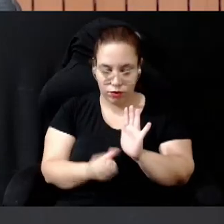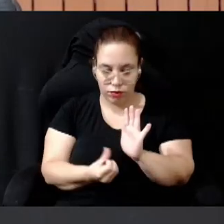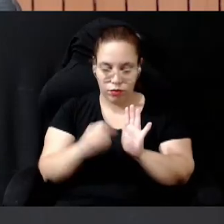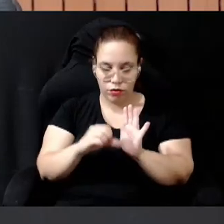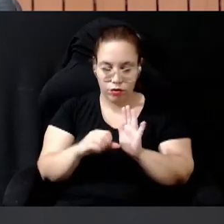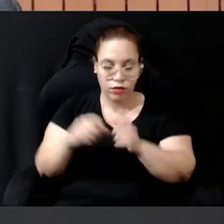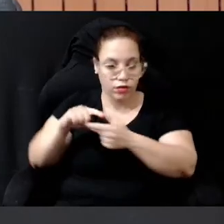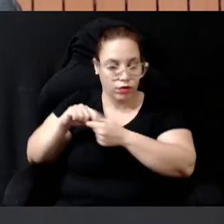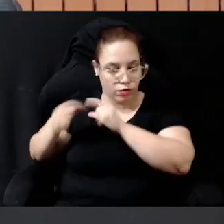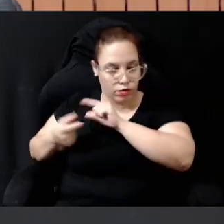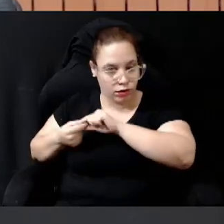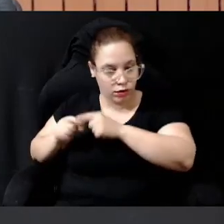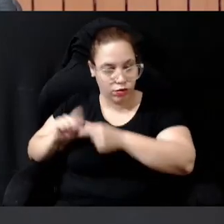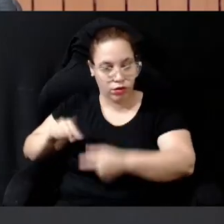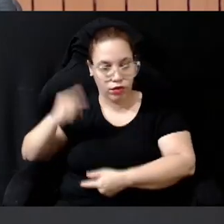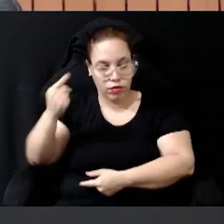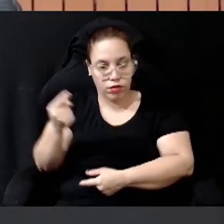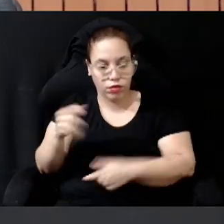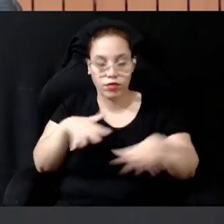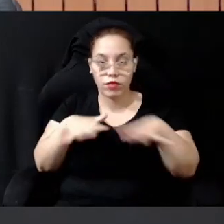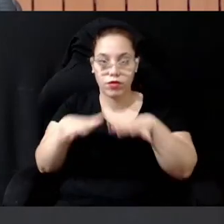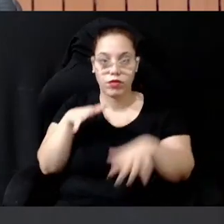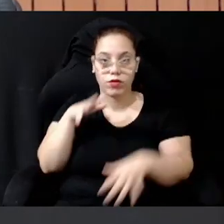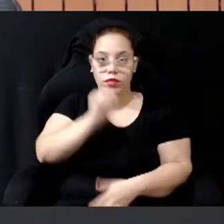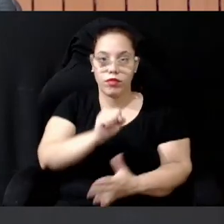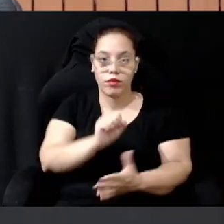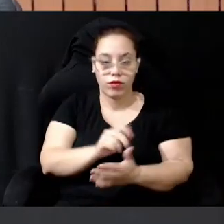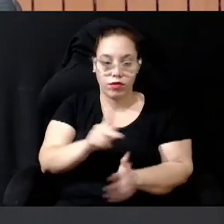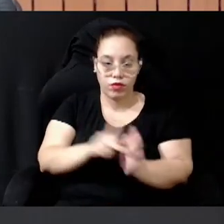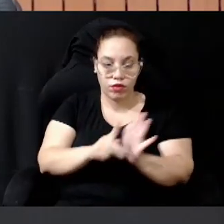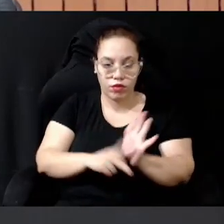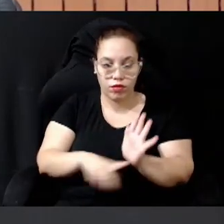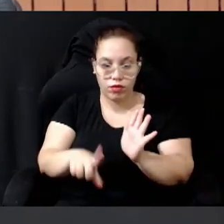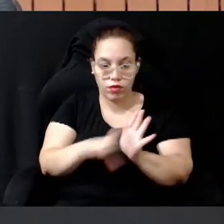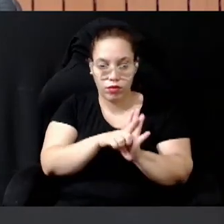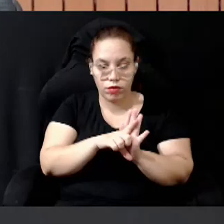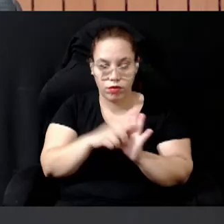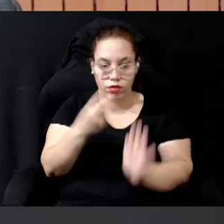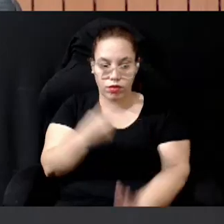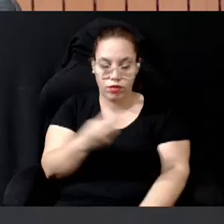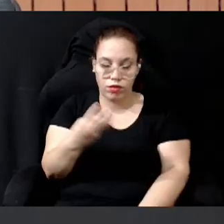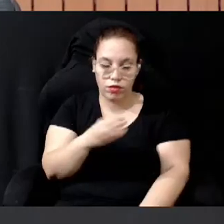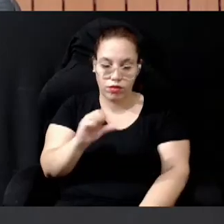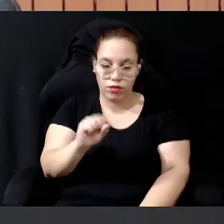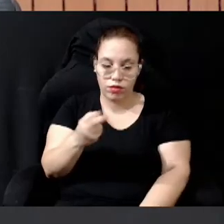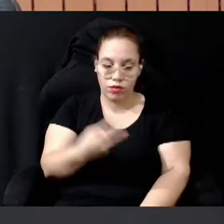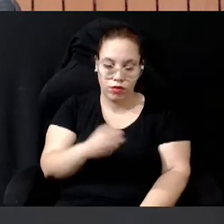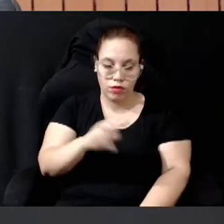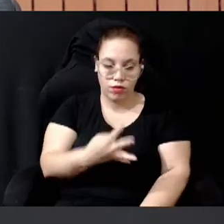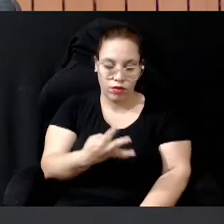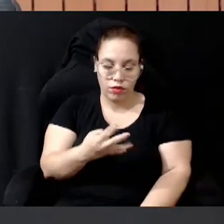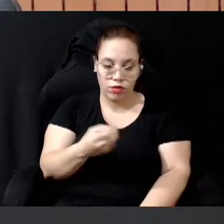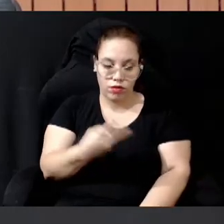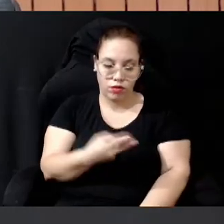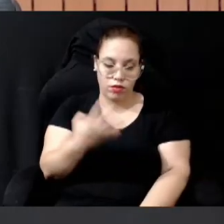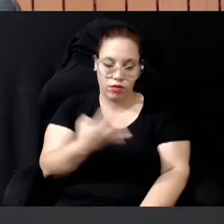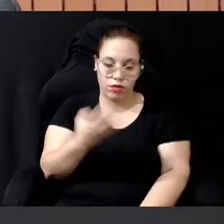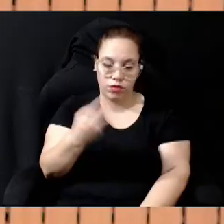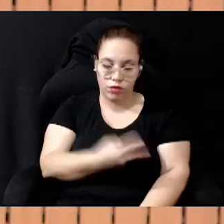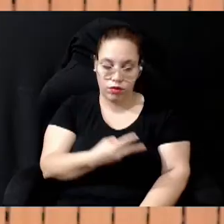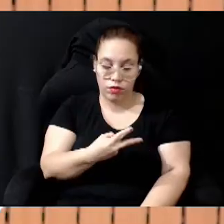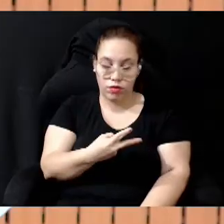outros vereadores que requer a tramitação em regime de urgência do projeto de decreto legislativo 238/2024, processo 242.227.